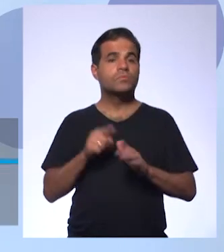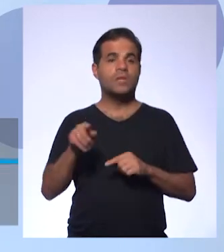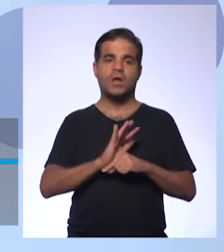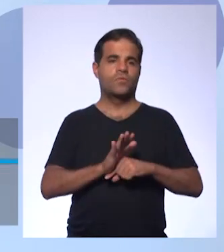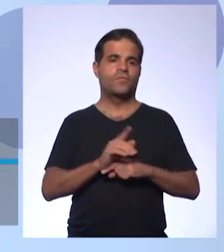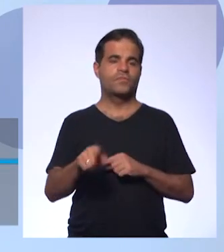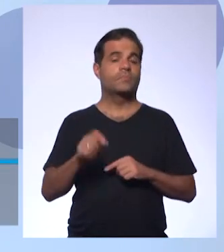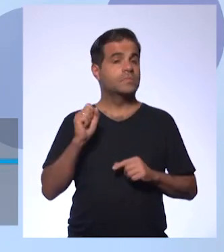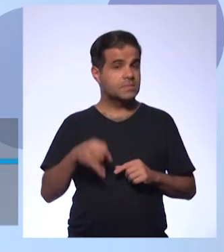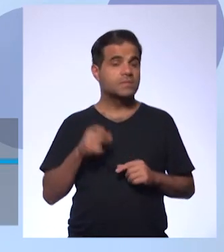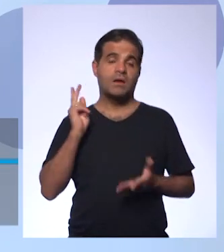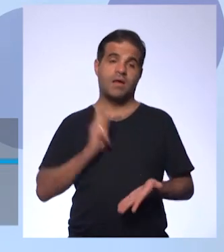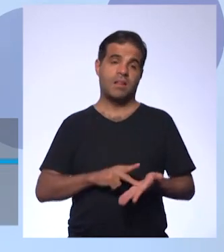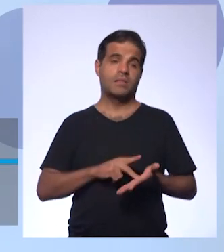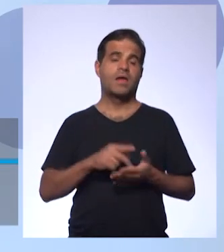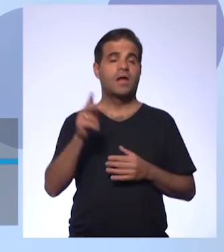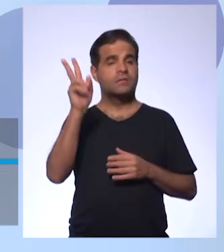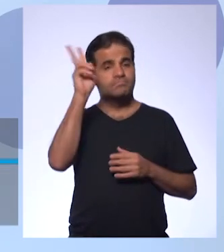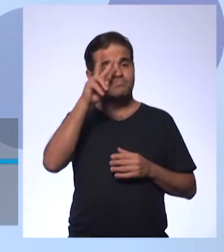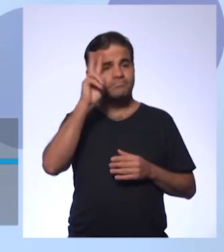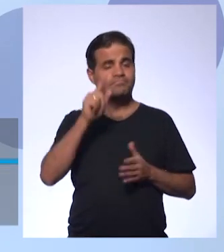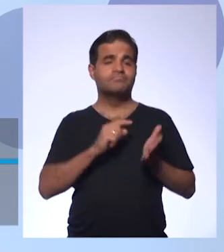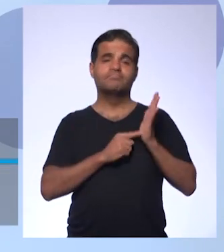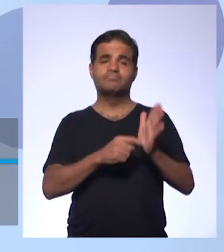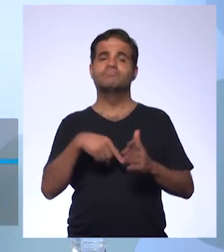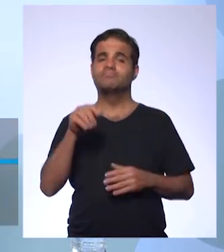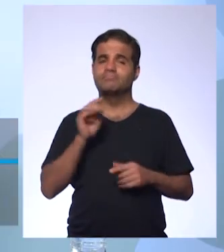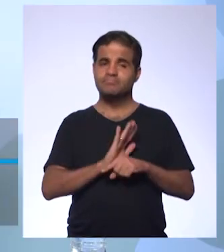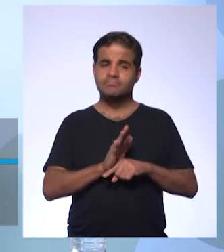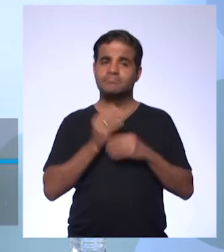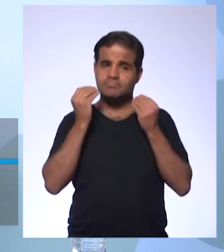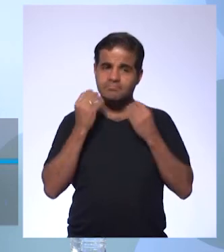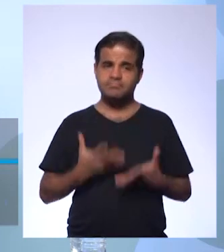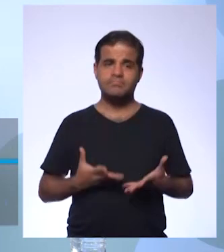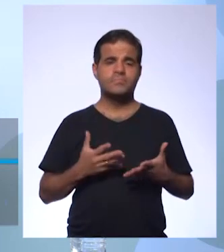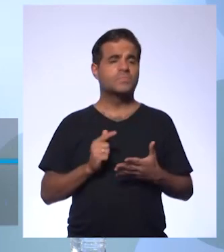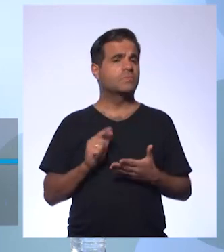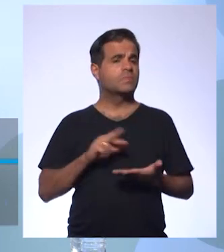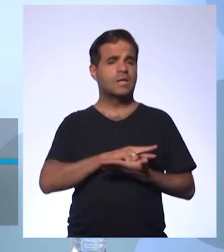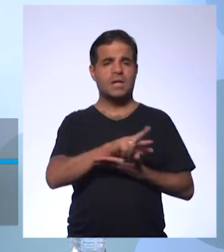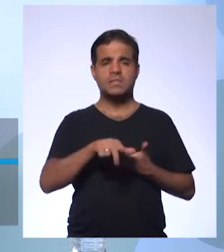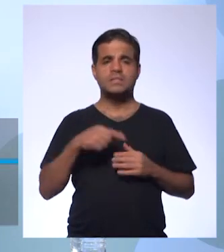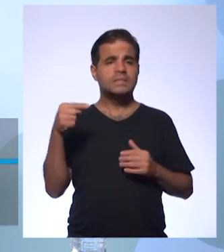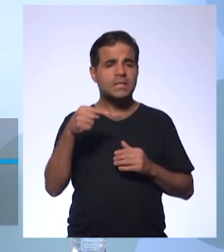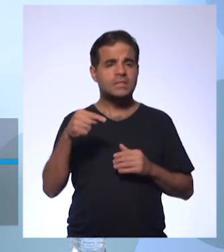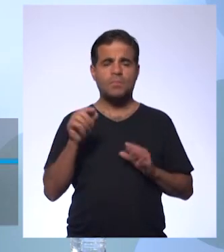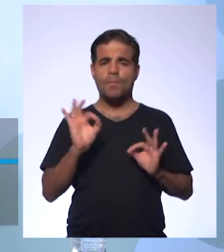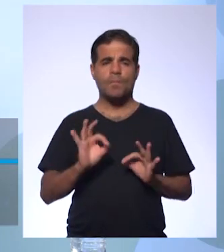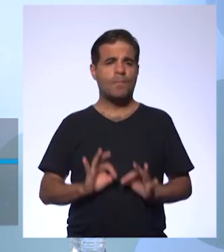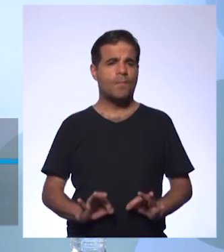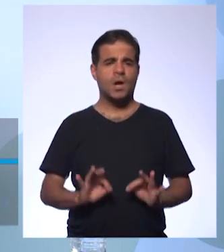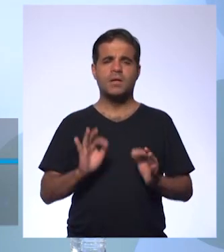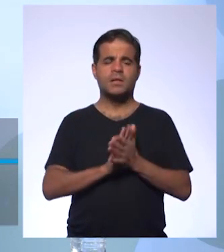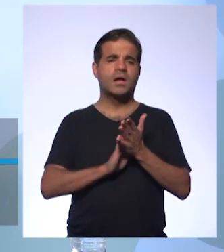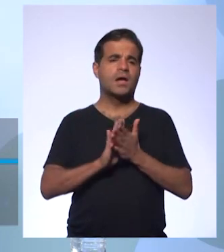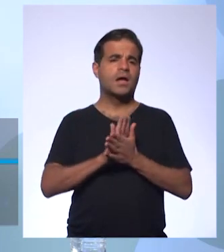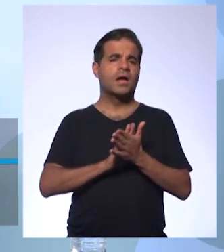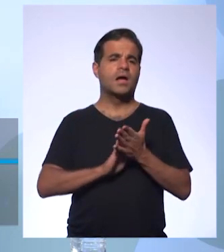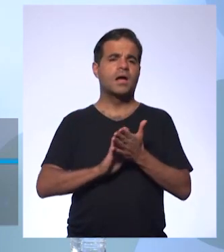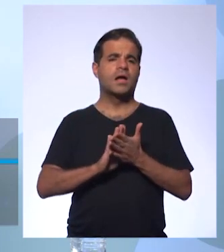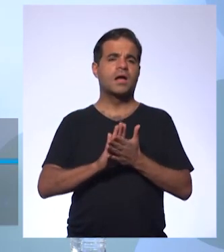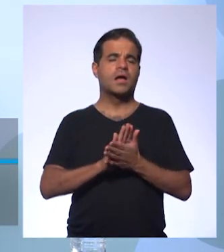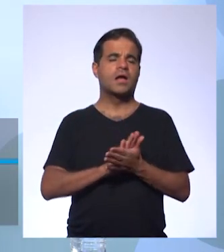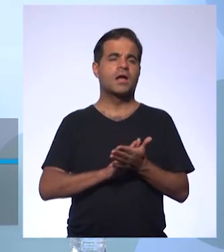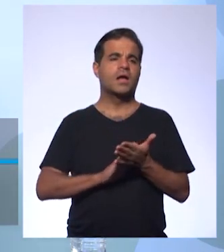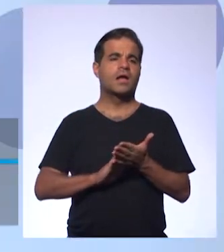filme, mas sim na realidade que o filme mostra. Então, não tem nenhum aspecto negativo, né, professor Mauro? Não, eu não